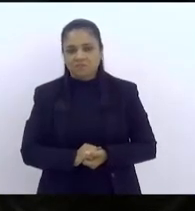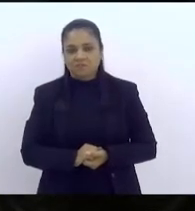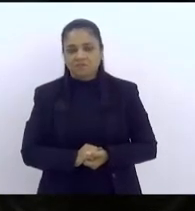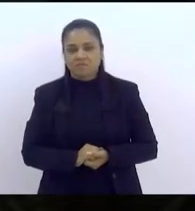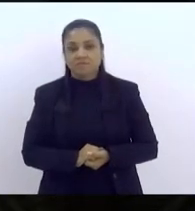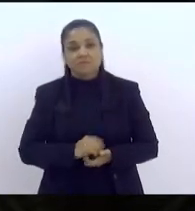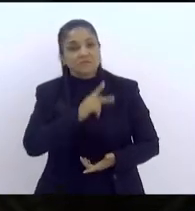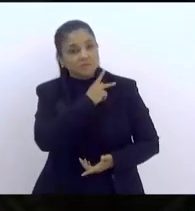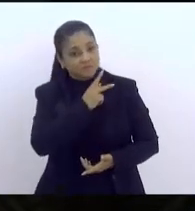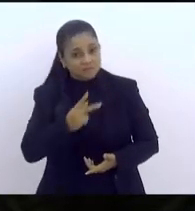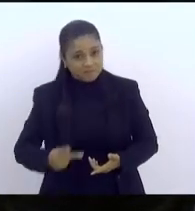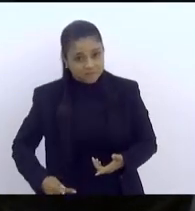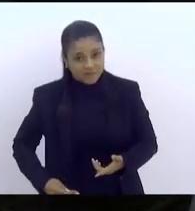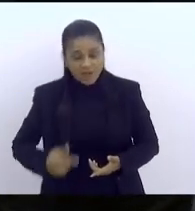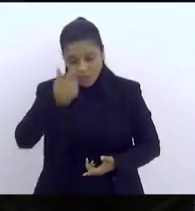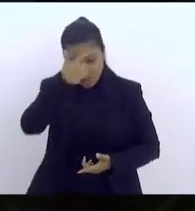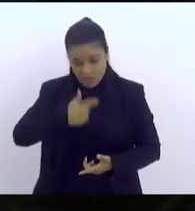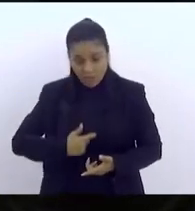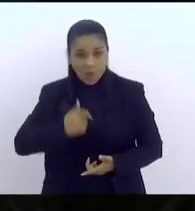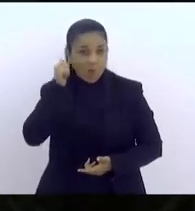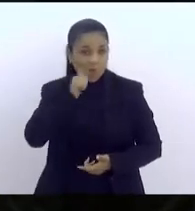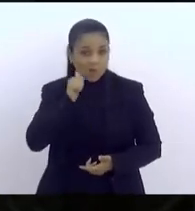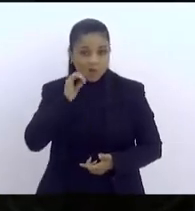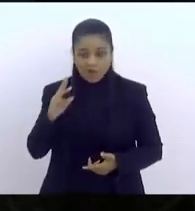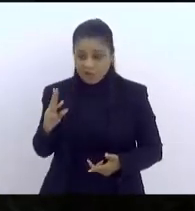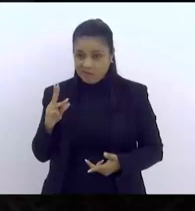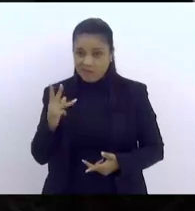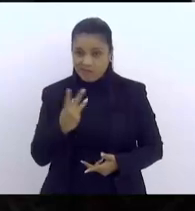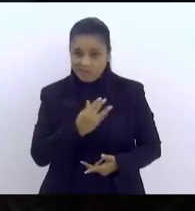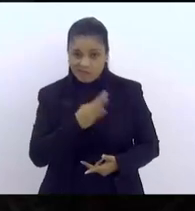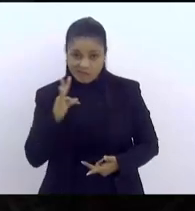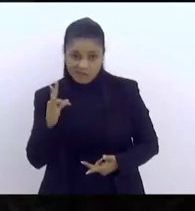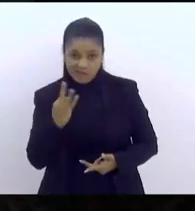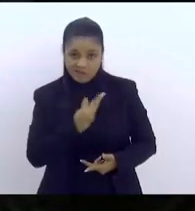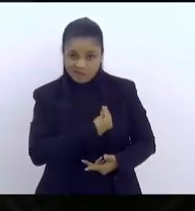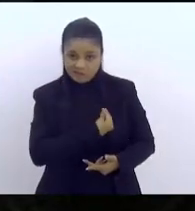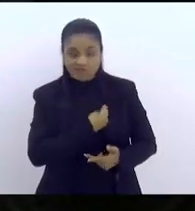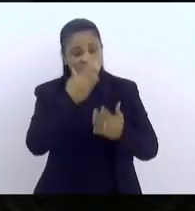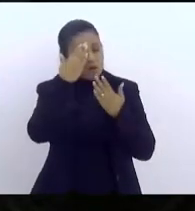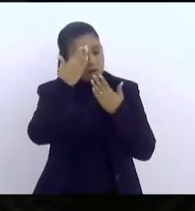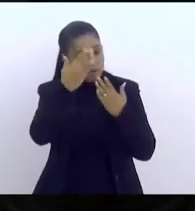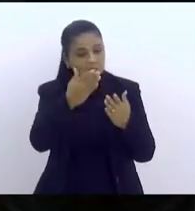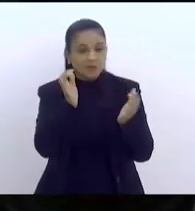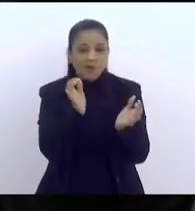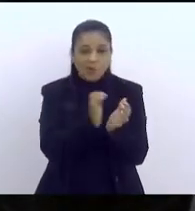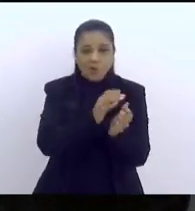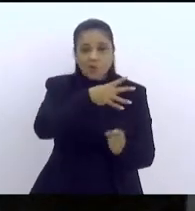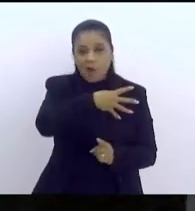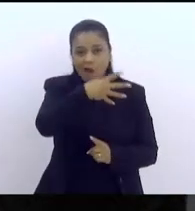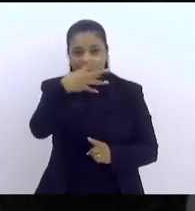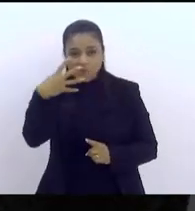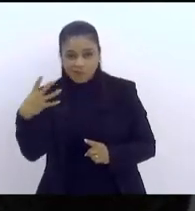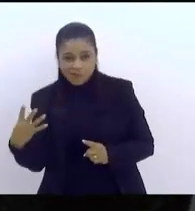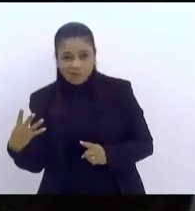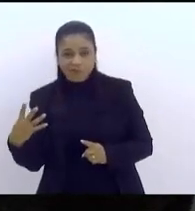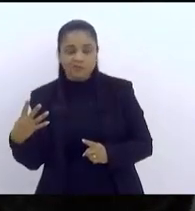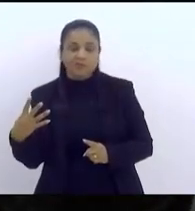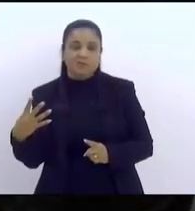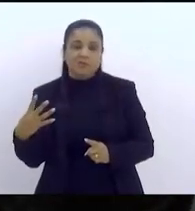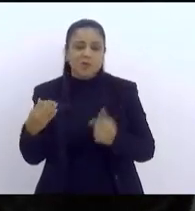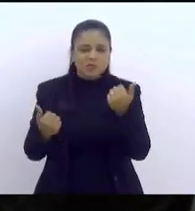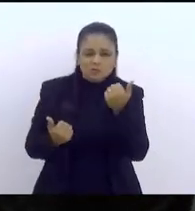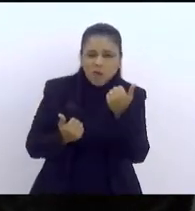Portanto, presidente, eu, como uma mulher transexual, queria agradecer o grupo Arco-Íris pelos empréstimos